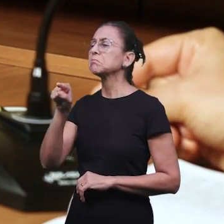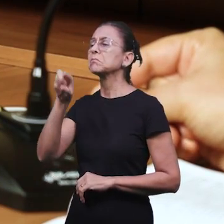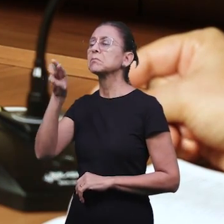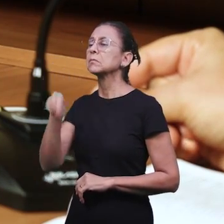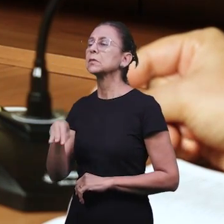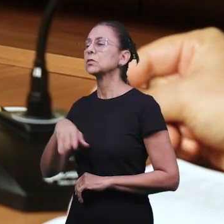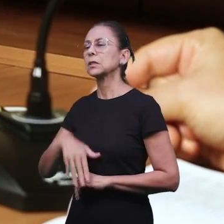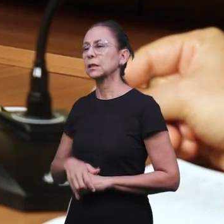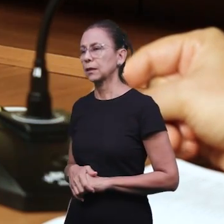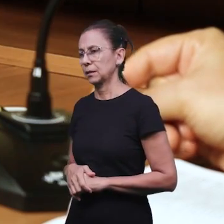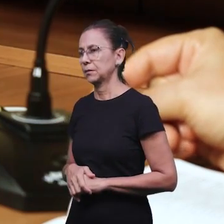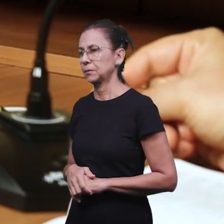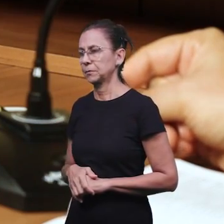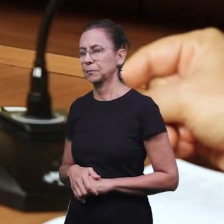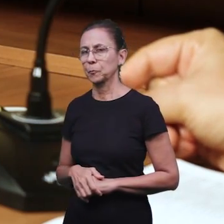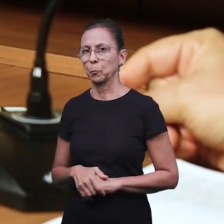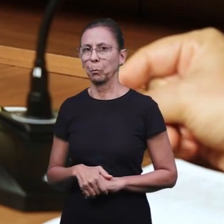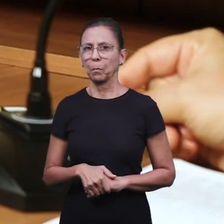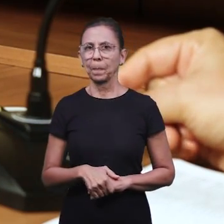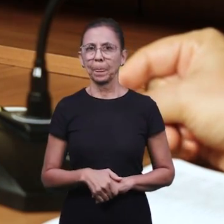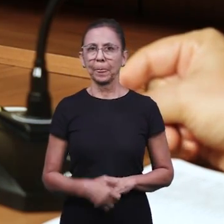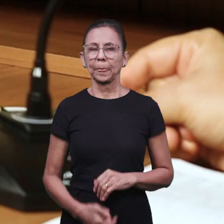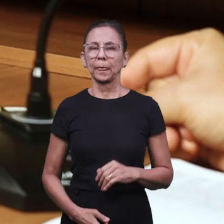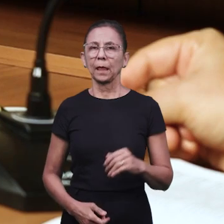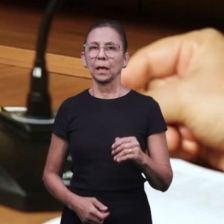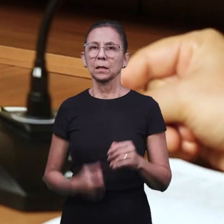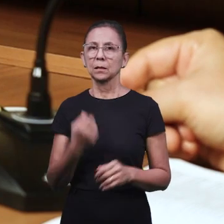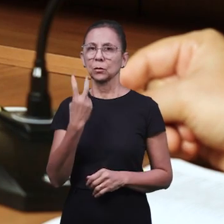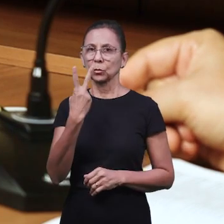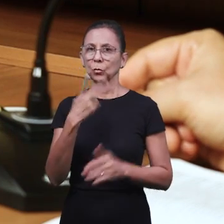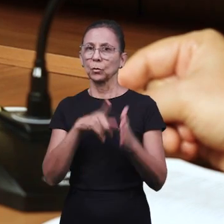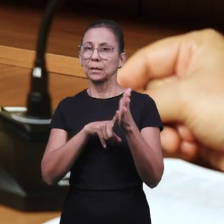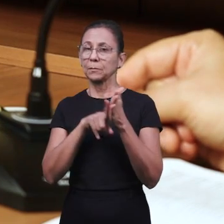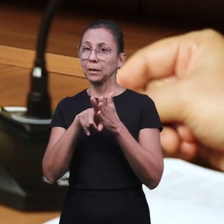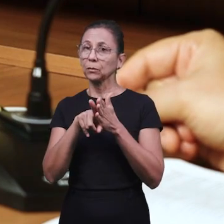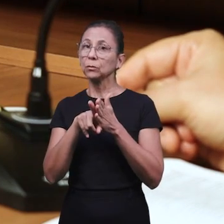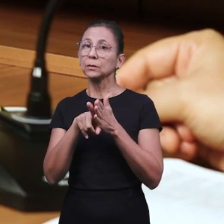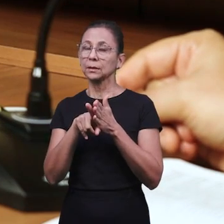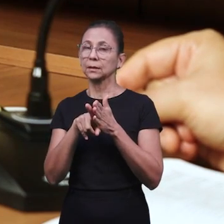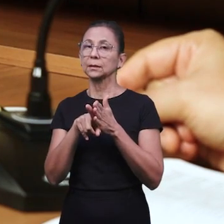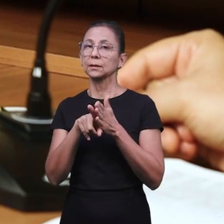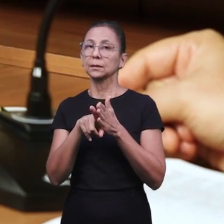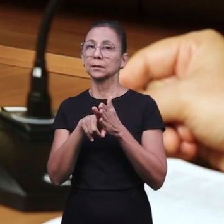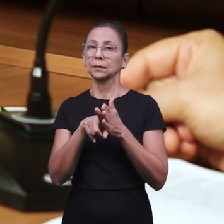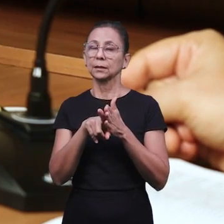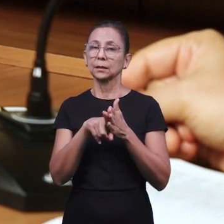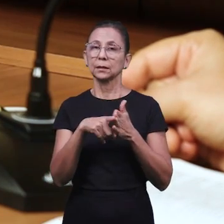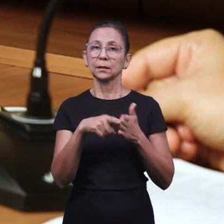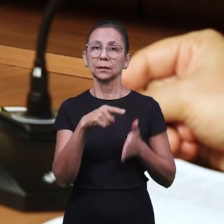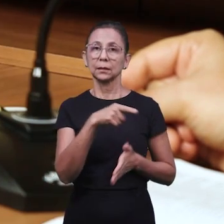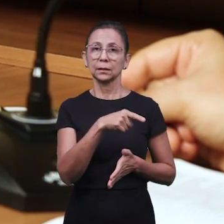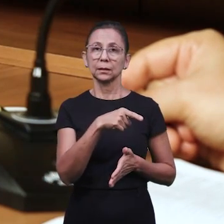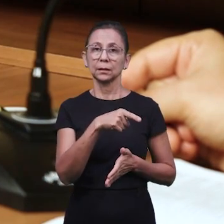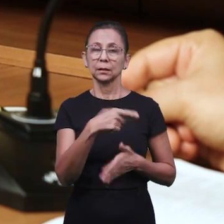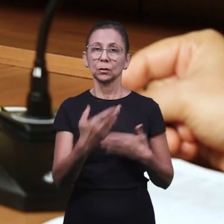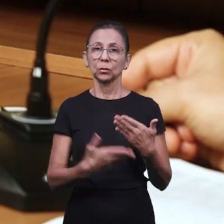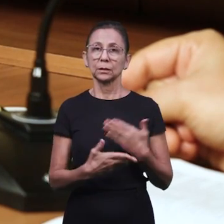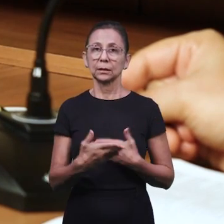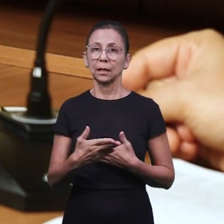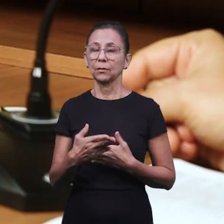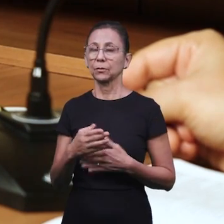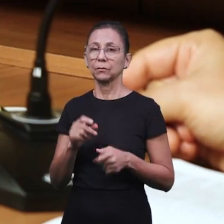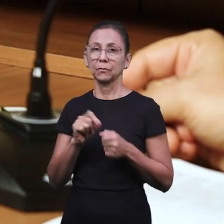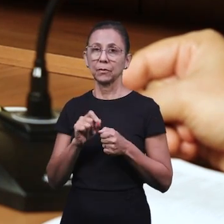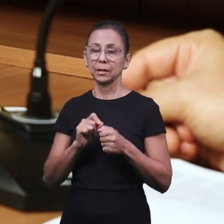para frisar essas 2 perguntas, porque são 2 perguntas que o Espírito Santo tem feito nessa hora, para todos nós. 2 perguntas.